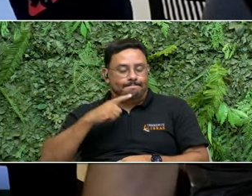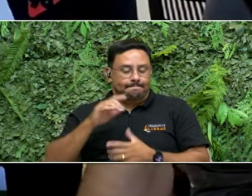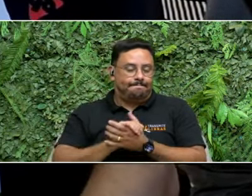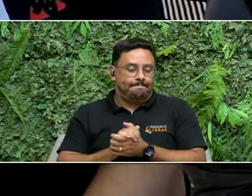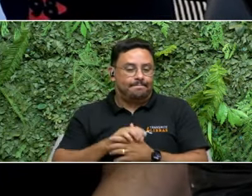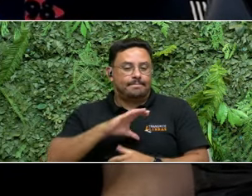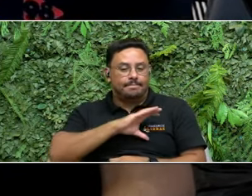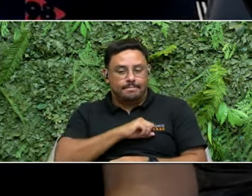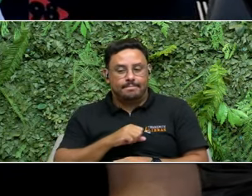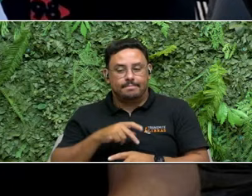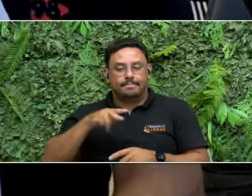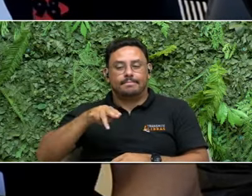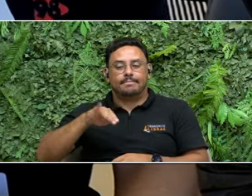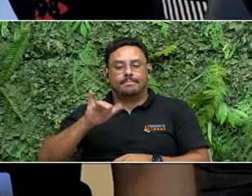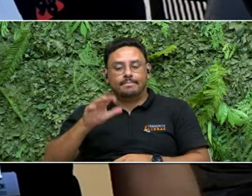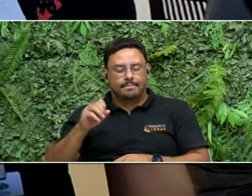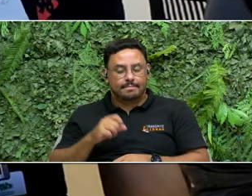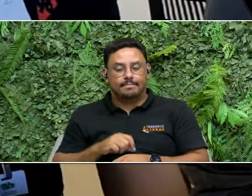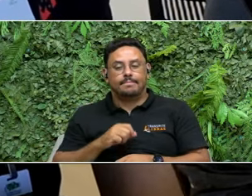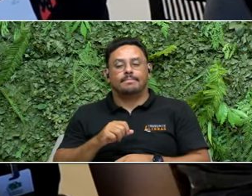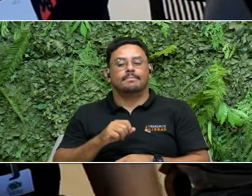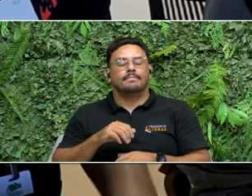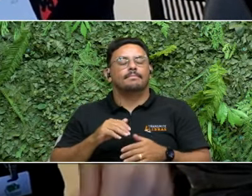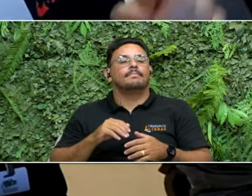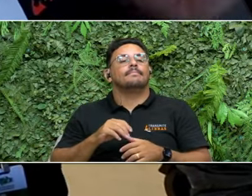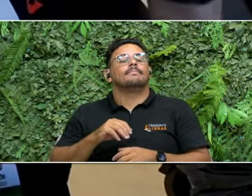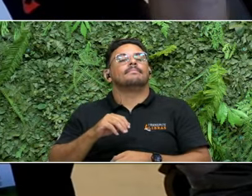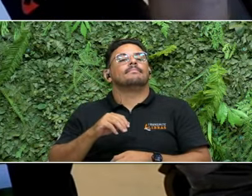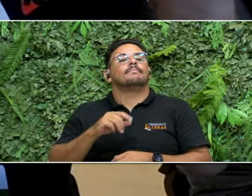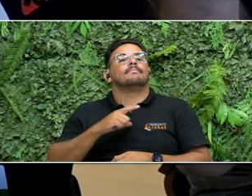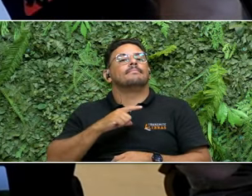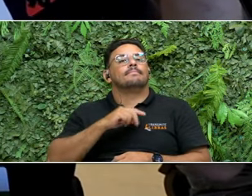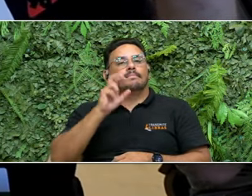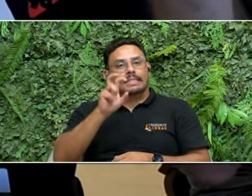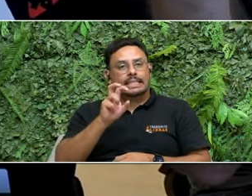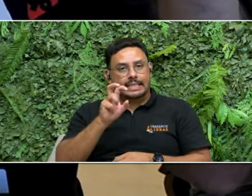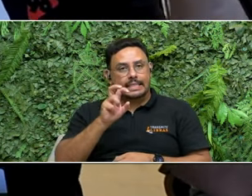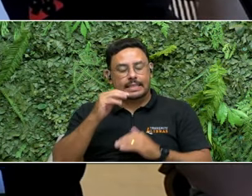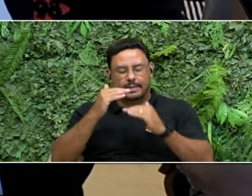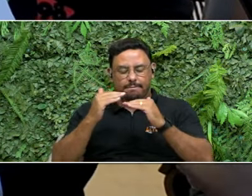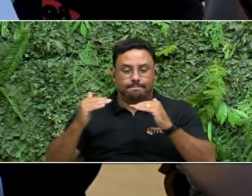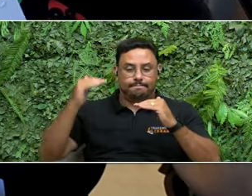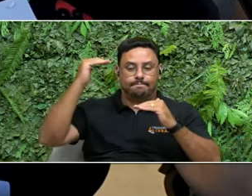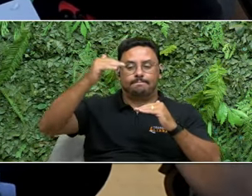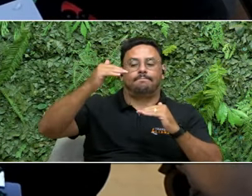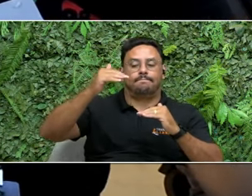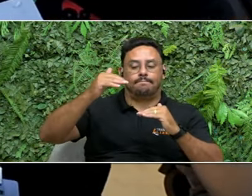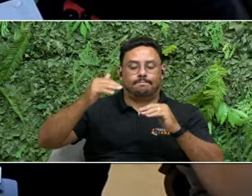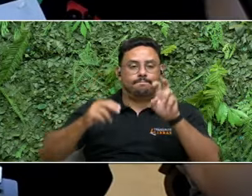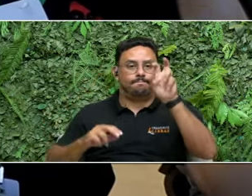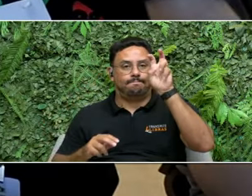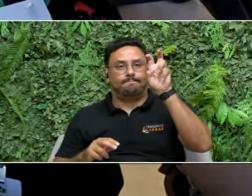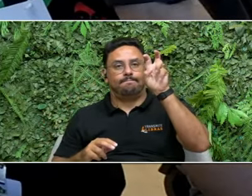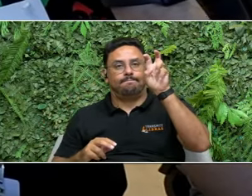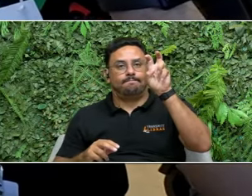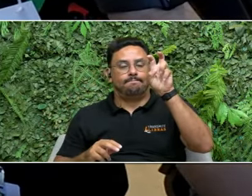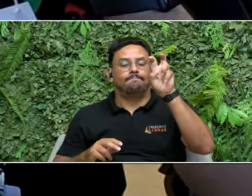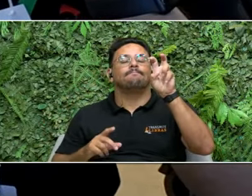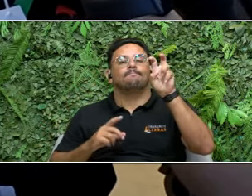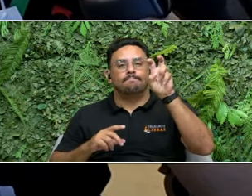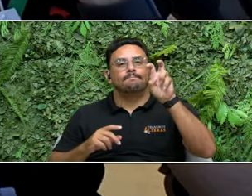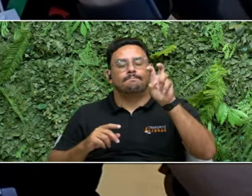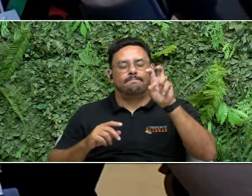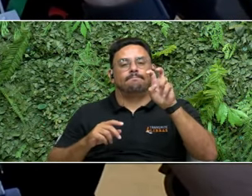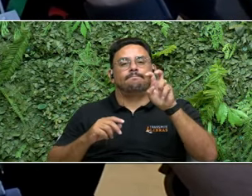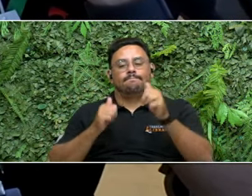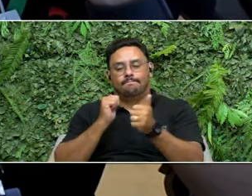o costumo dizer que é o jogador mais tem cinco pelo menos num na primeira prateleira uma top five né é é é é o jogador